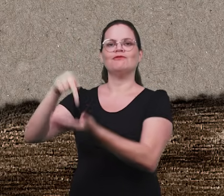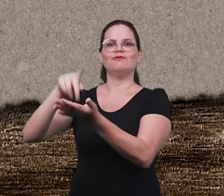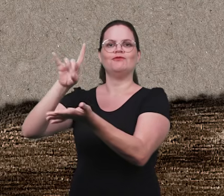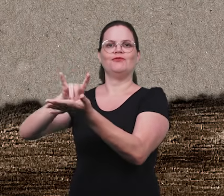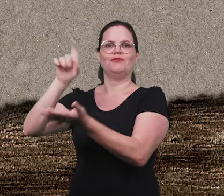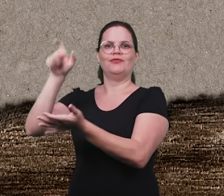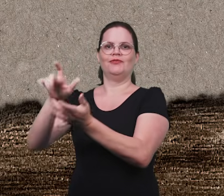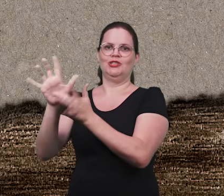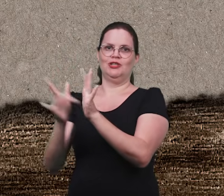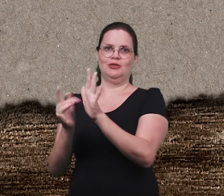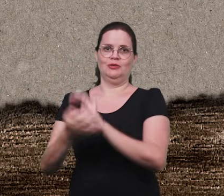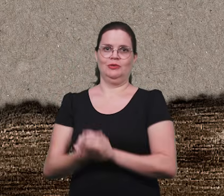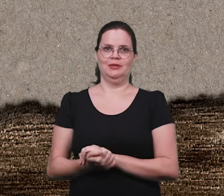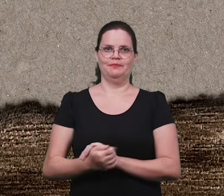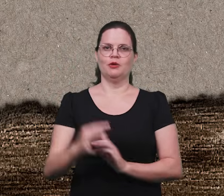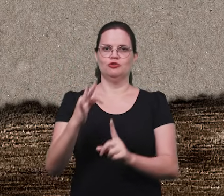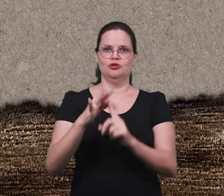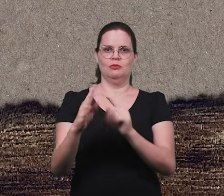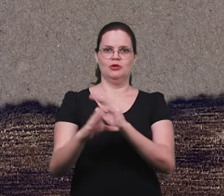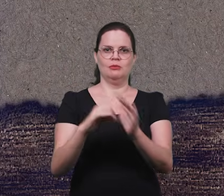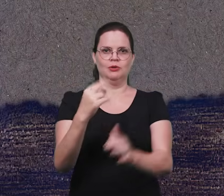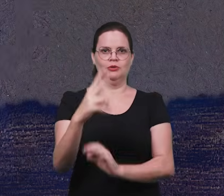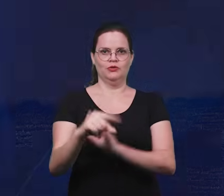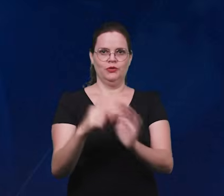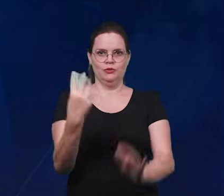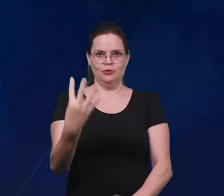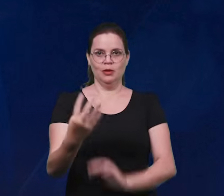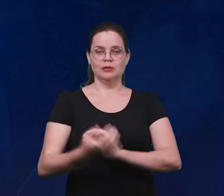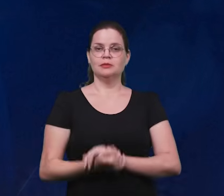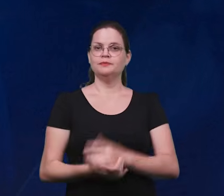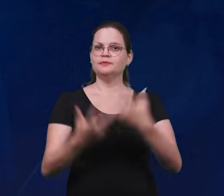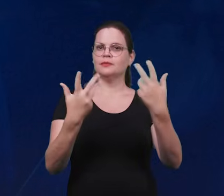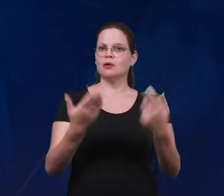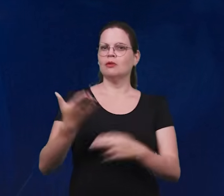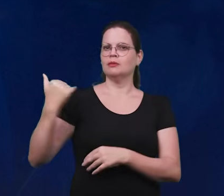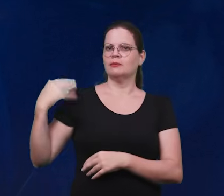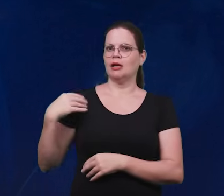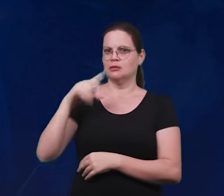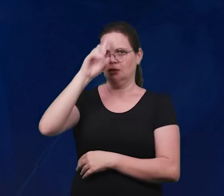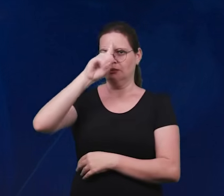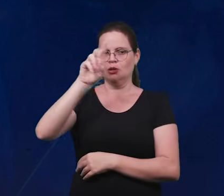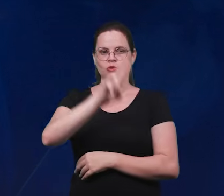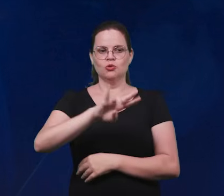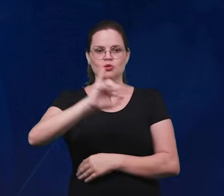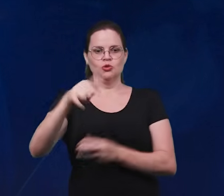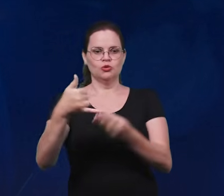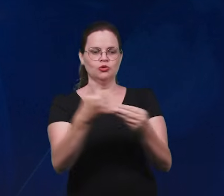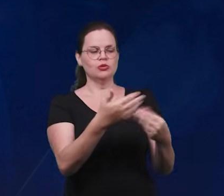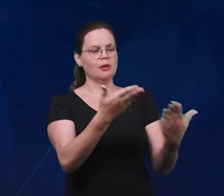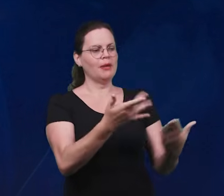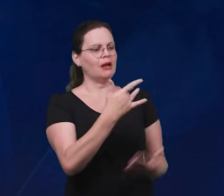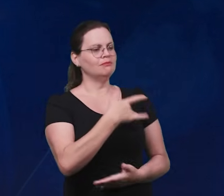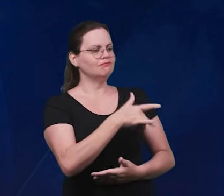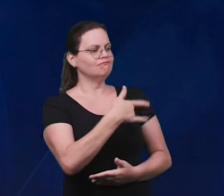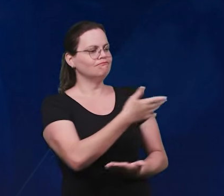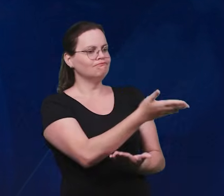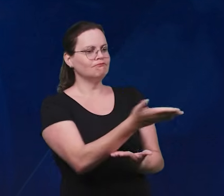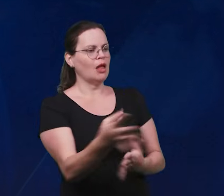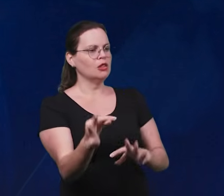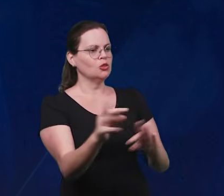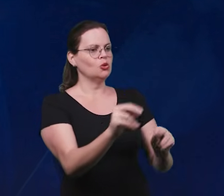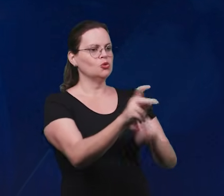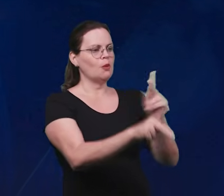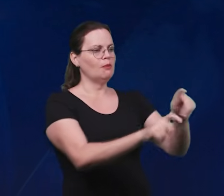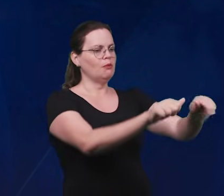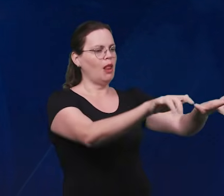2, versículo 4. Da mesma forma que Deus usou Josué para ter compaixão de todos os